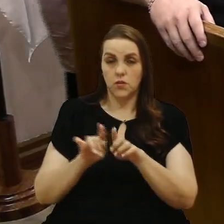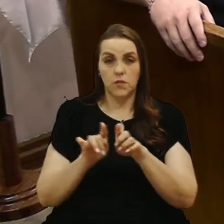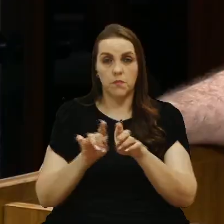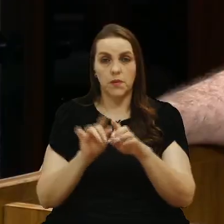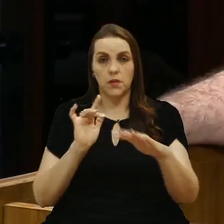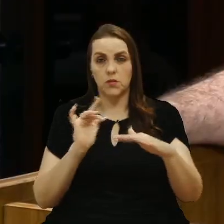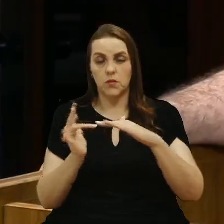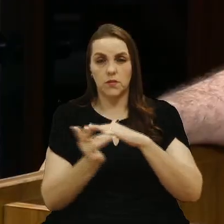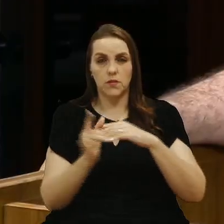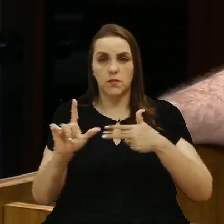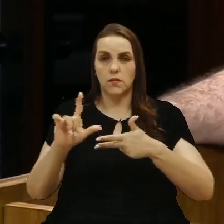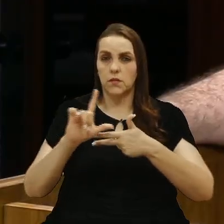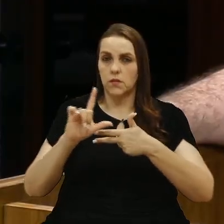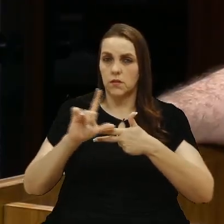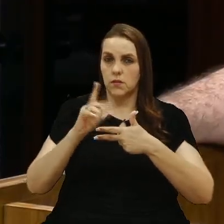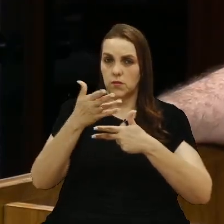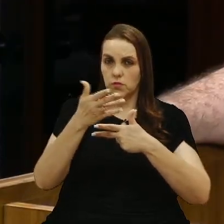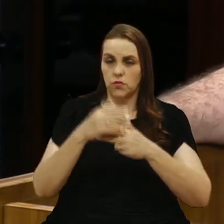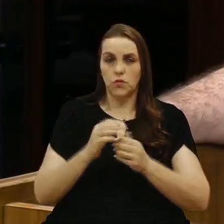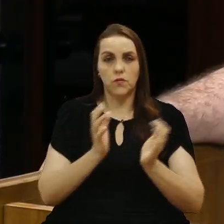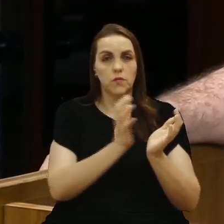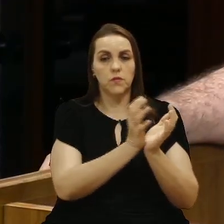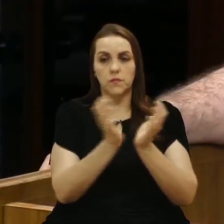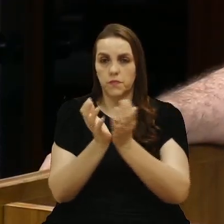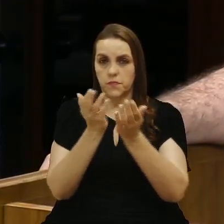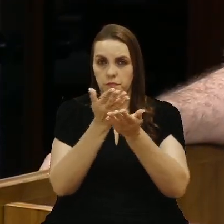desta Casa Legislativa, aos nobres vereadores também.